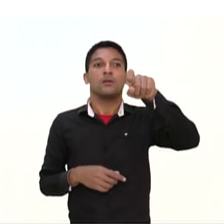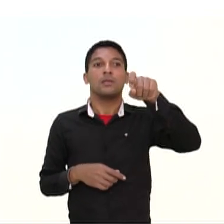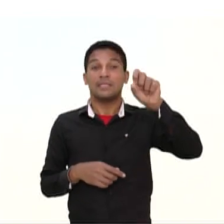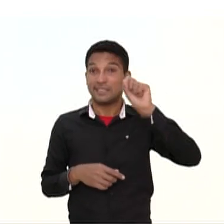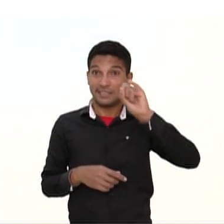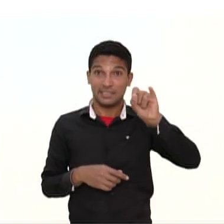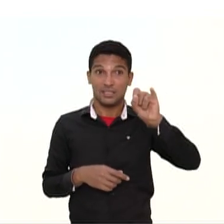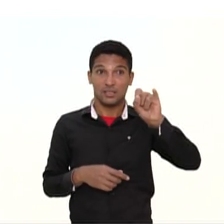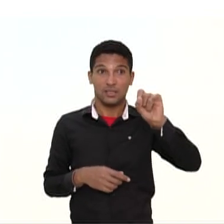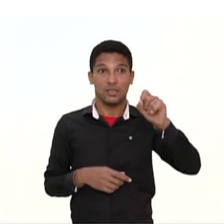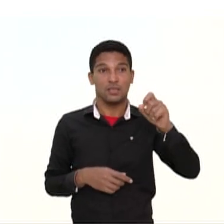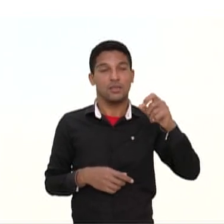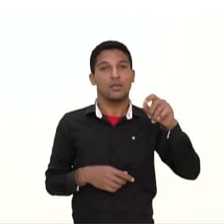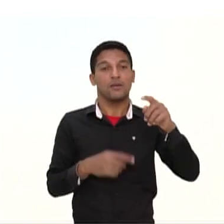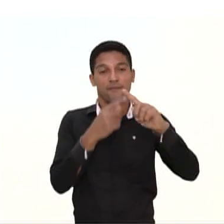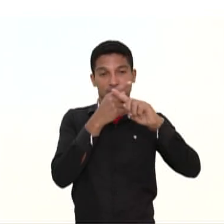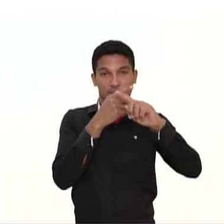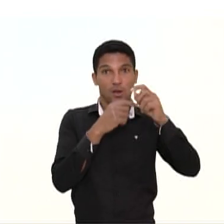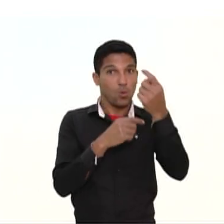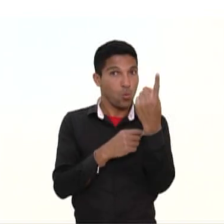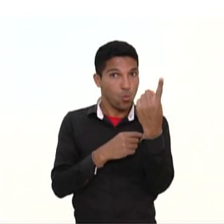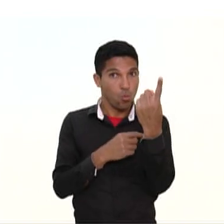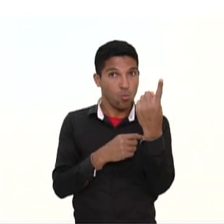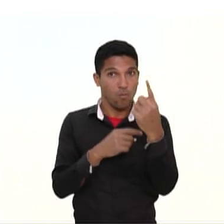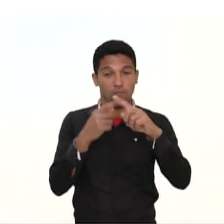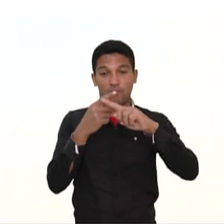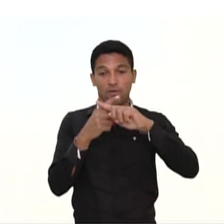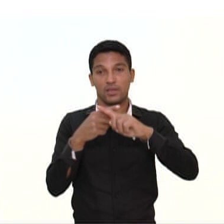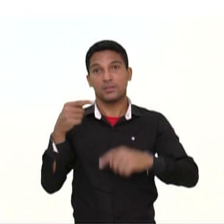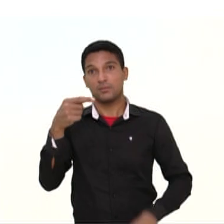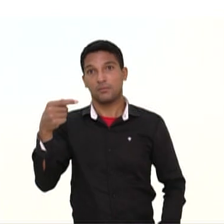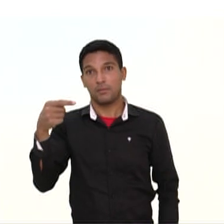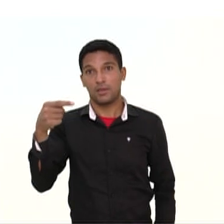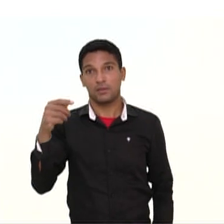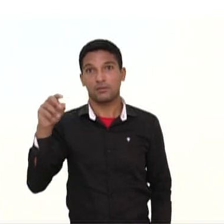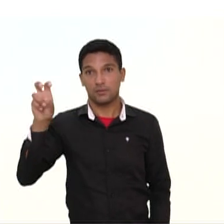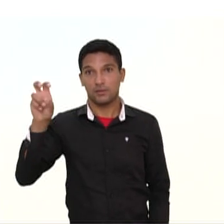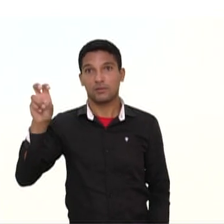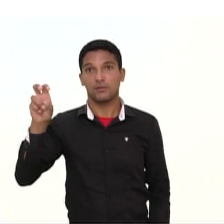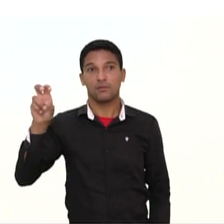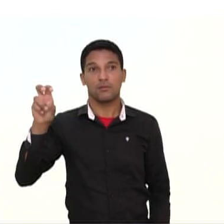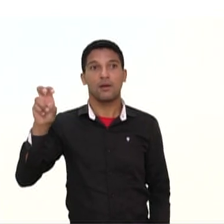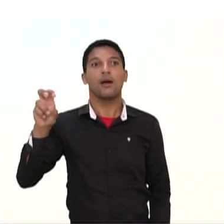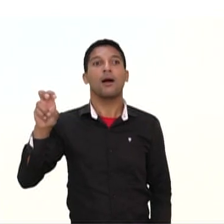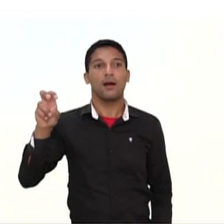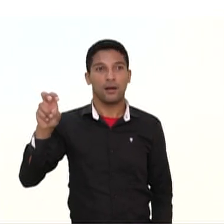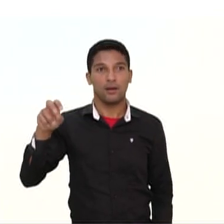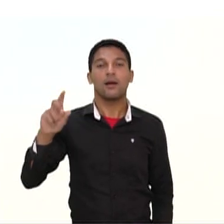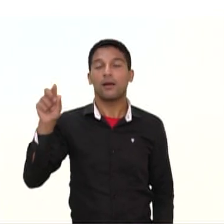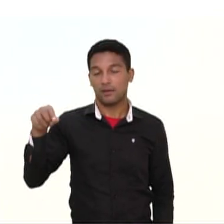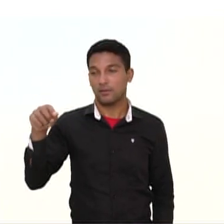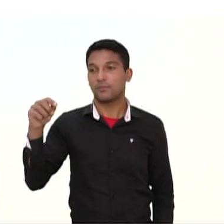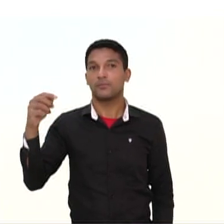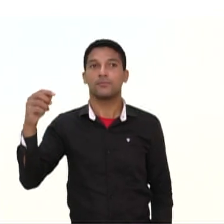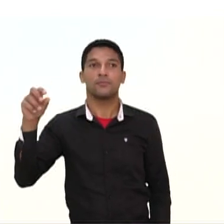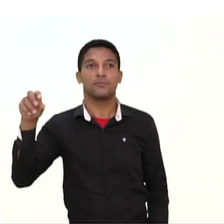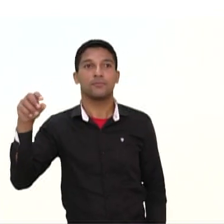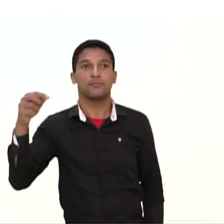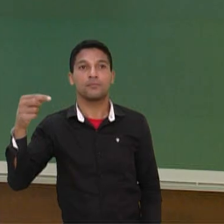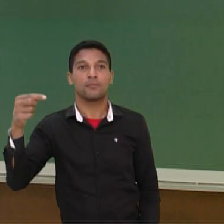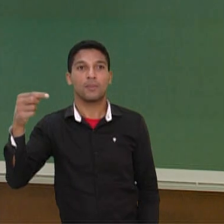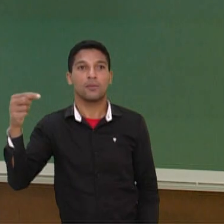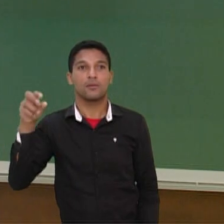se eu multiplicar o 1 por menos 5, dá o produto. Se eu somar esse com esse, dá esse daqui, que é o menos 4. Tá?